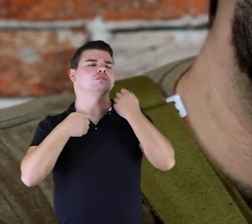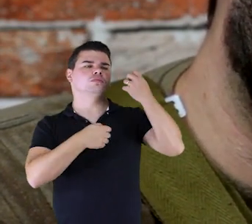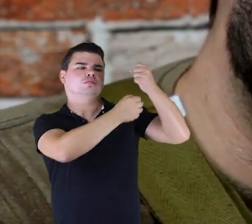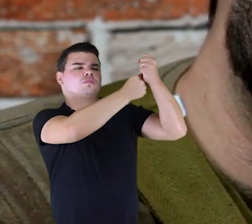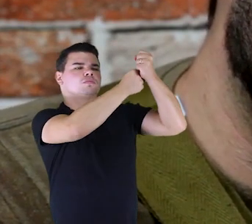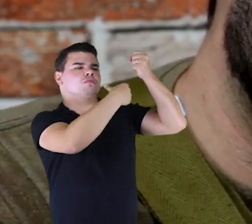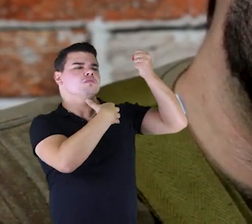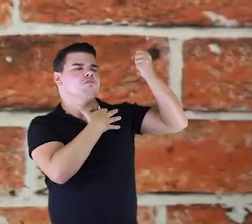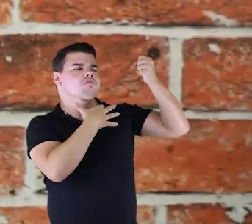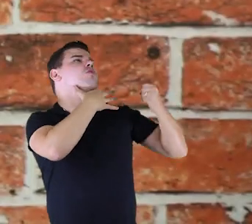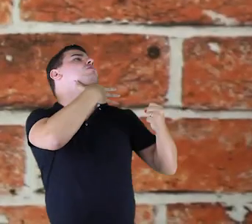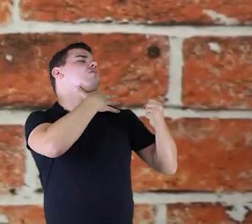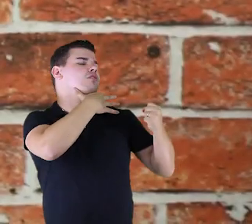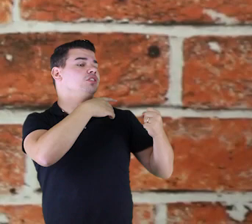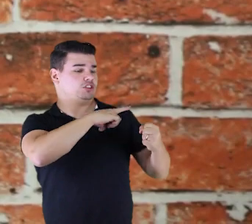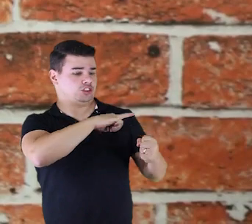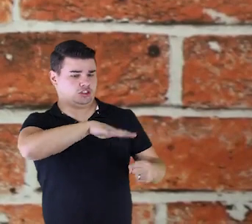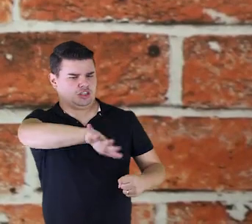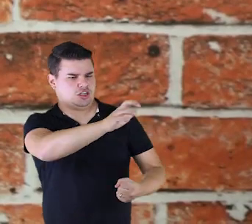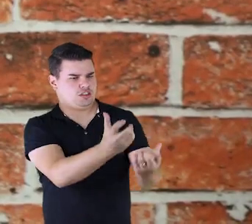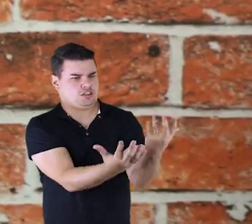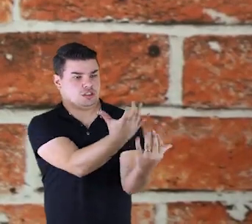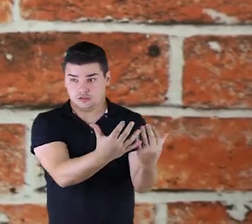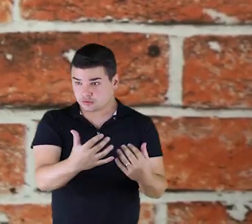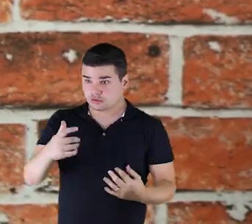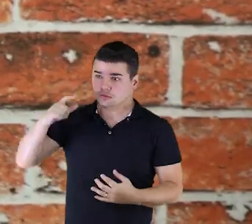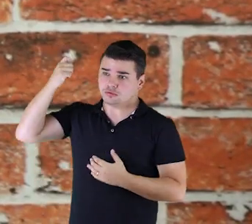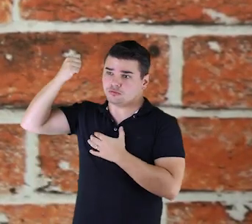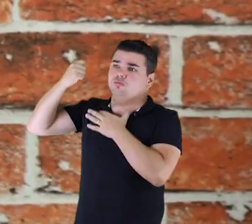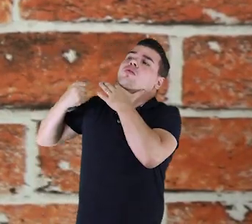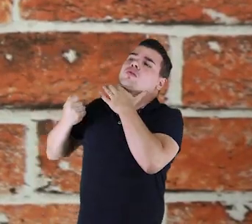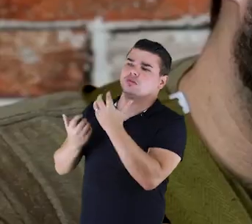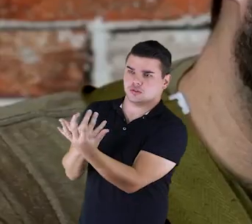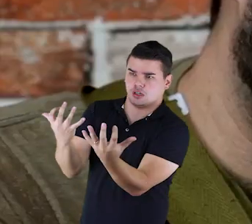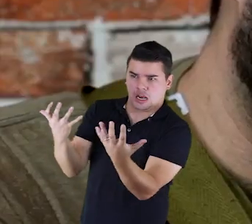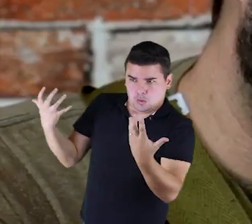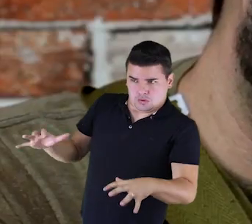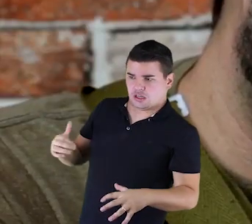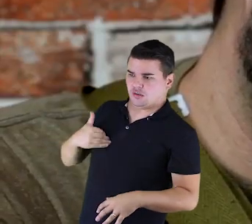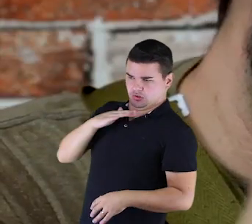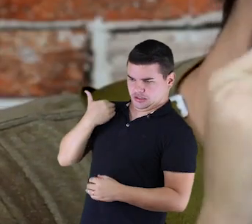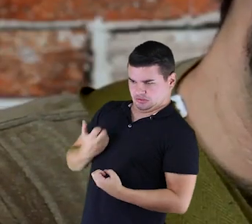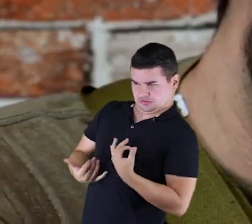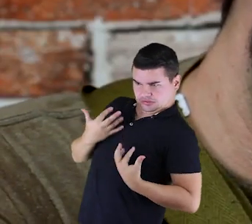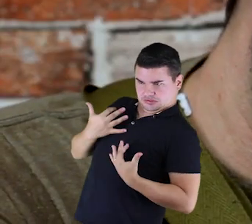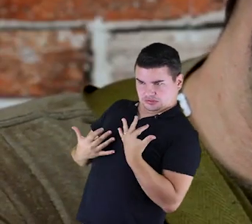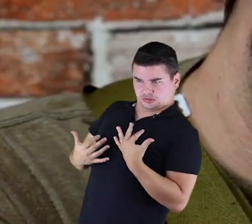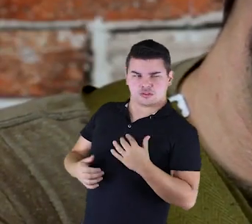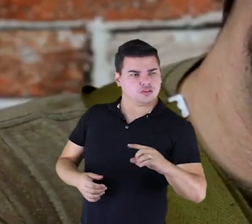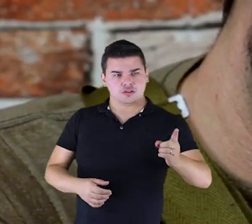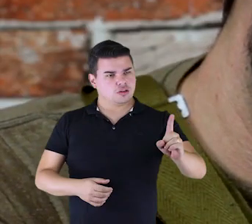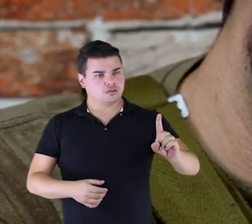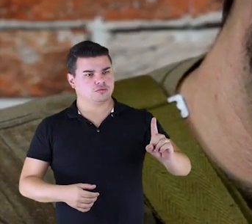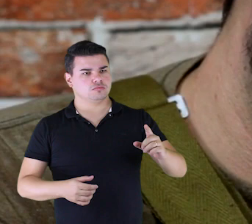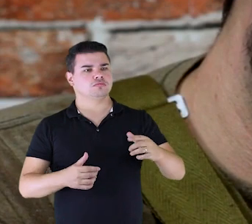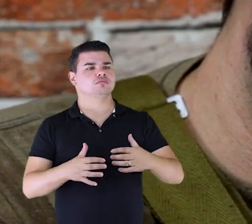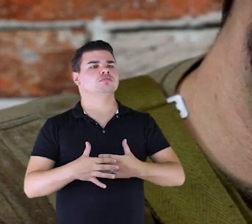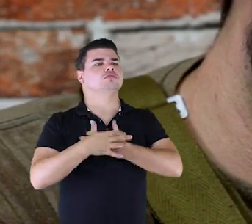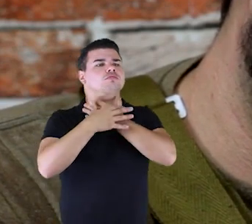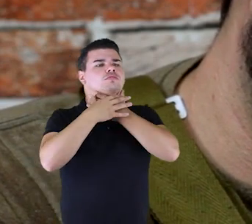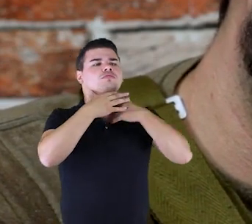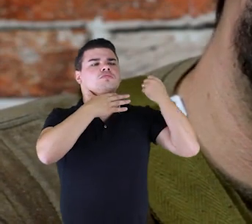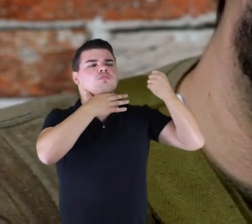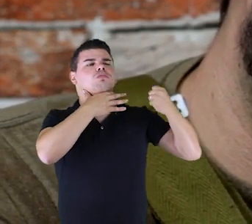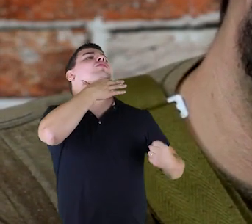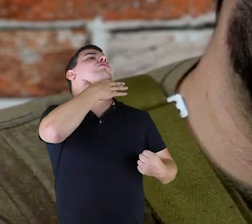Durante um incêndio. Ela se enforcou durante o incêndio? Pra não morrer de queimada? Não, ela se enforcou e depois... Ela causou